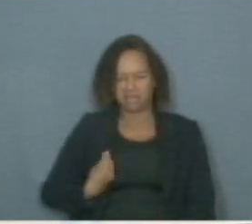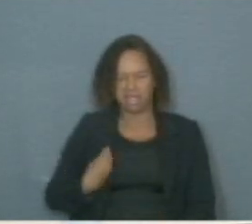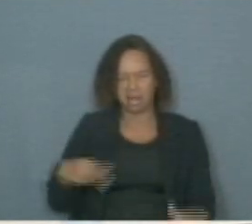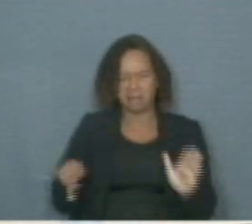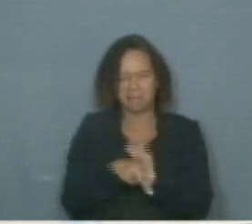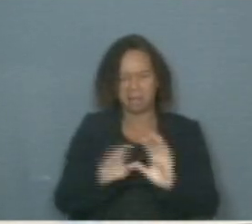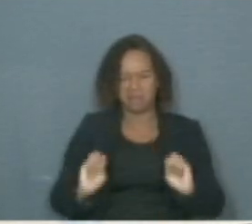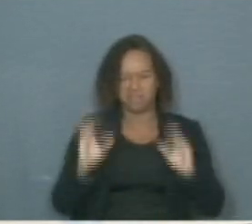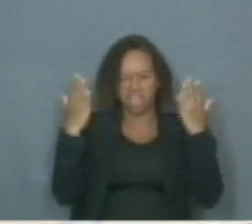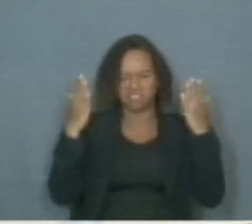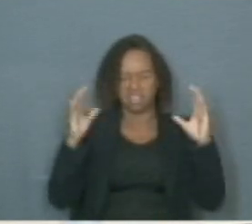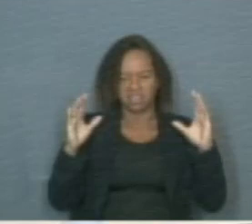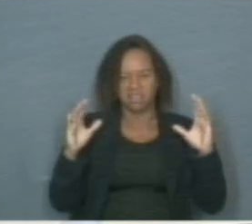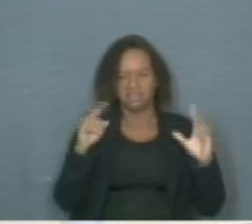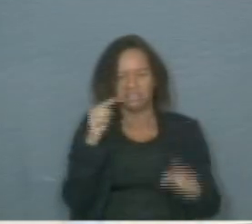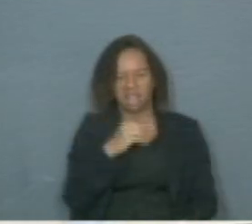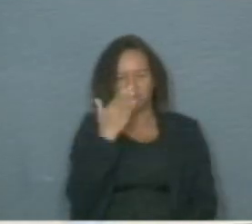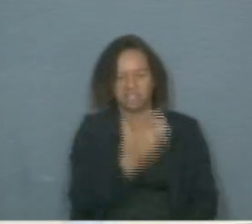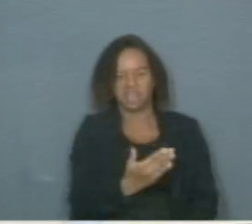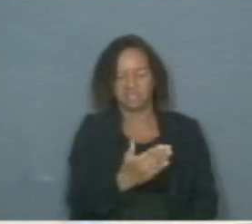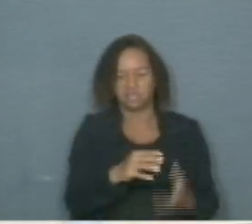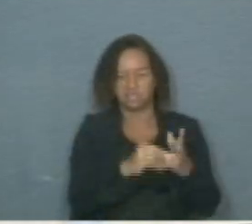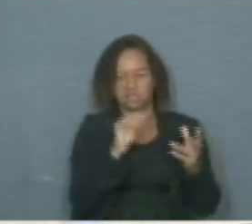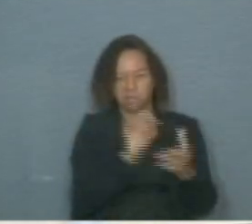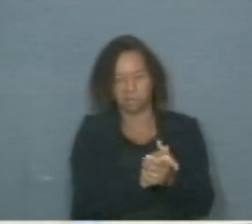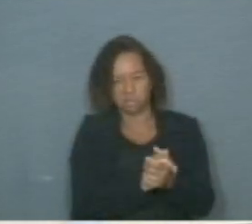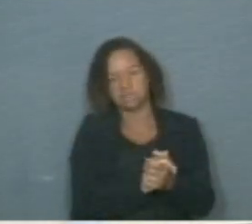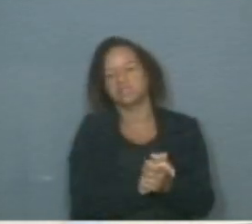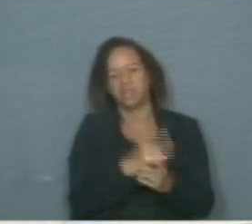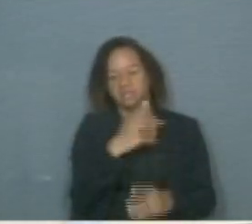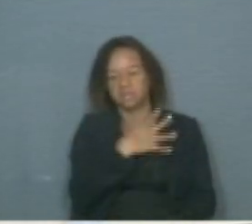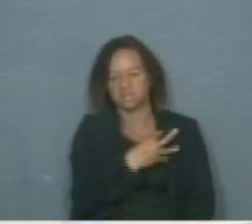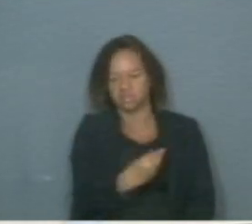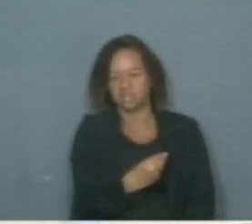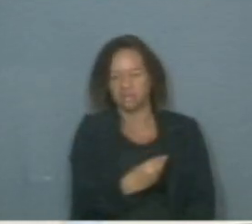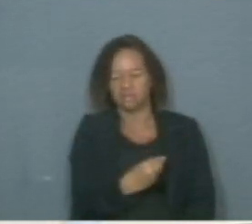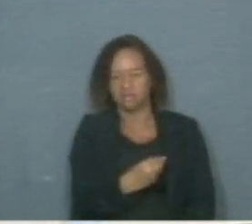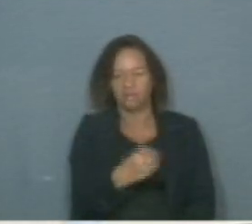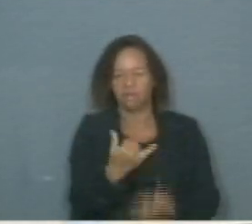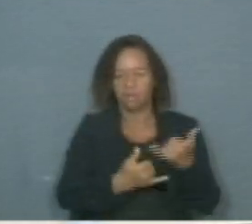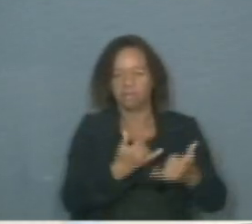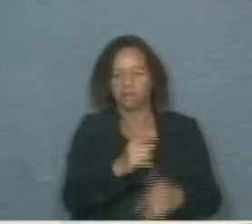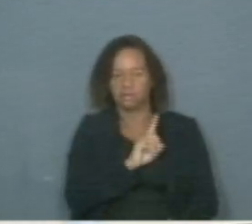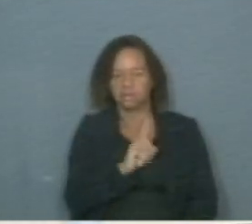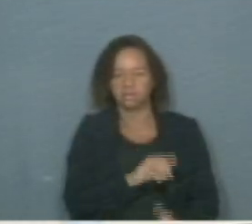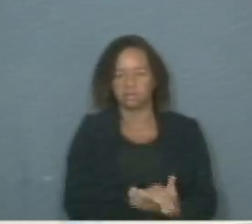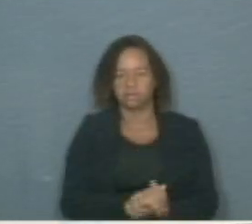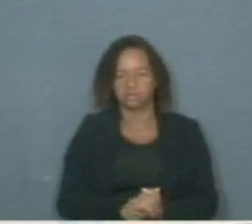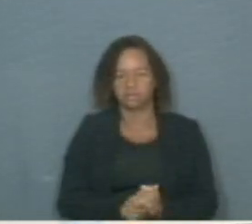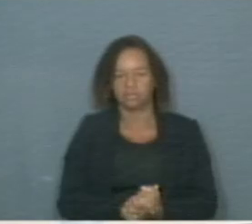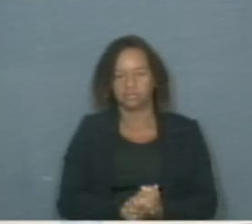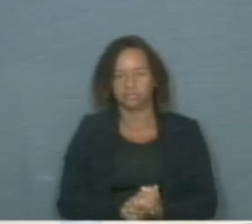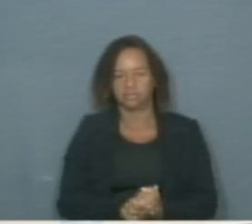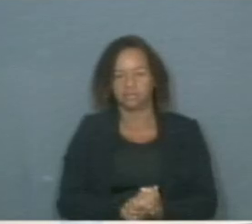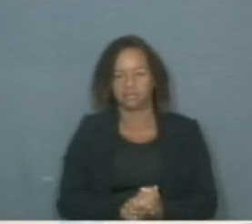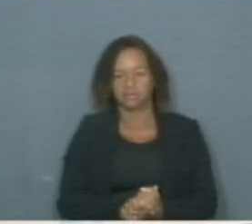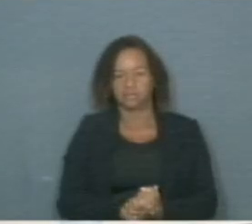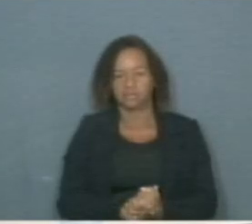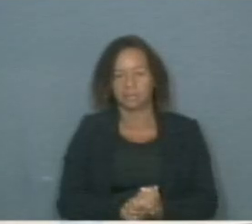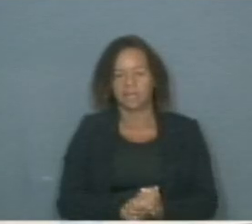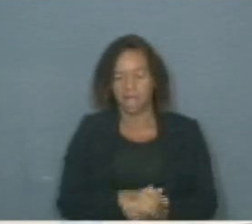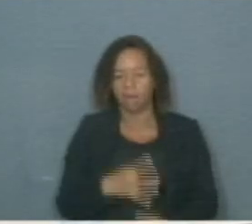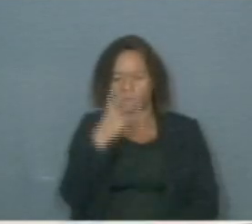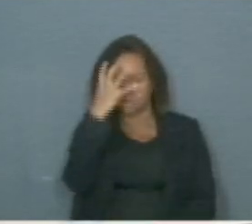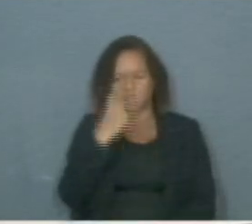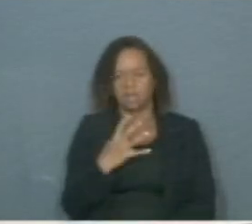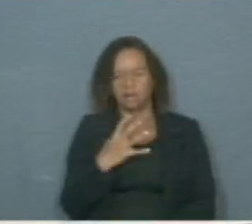própria festa de aniversário, na frente da sua esposa e dos seus filhos. Eu não brinco com isso. Eu levo isso